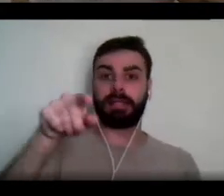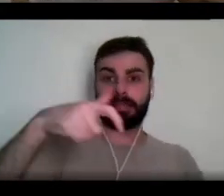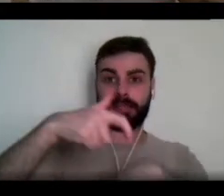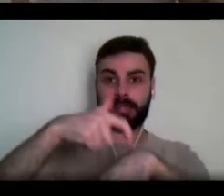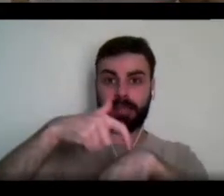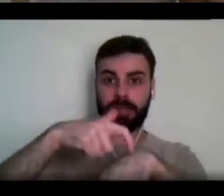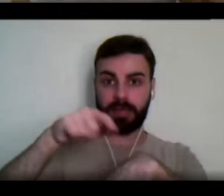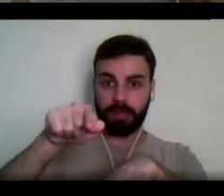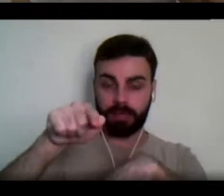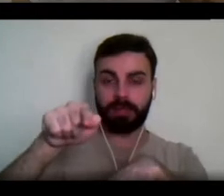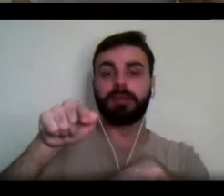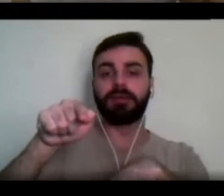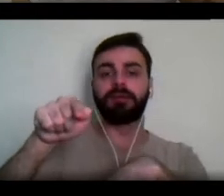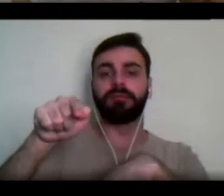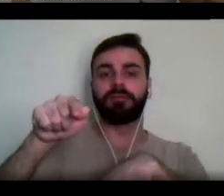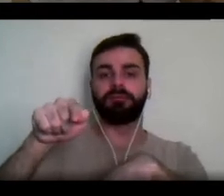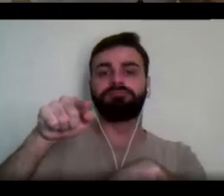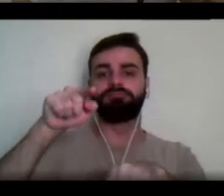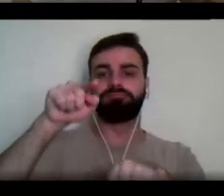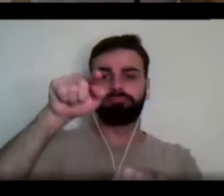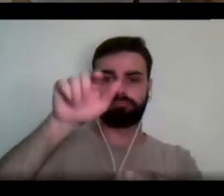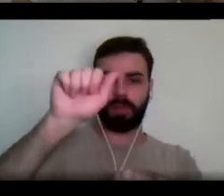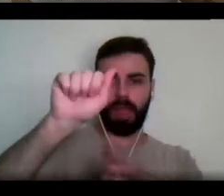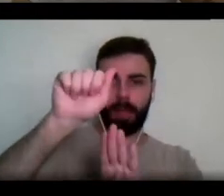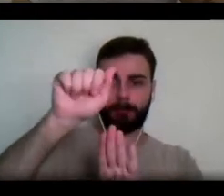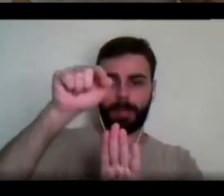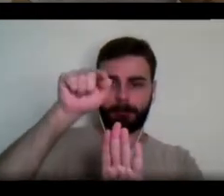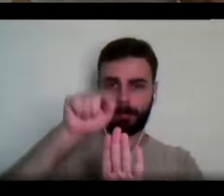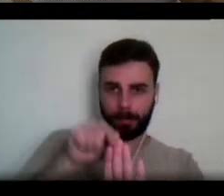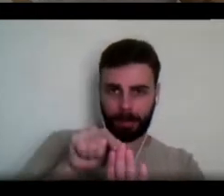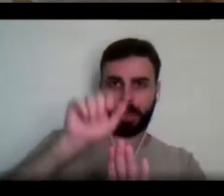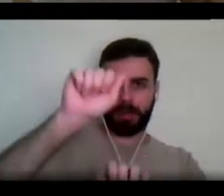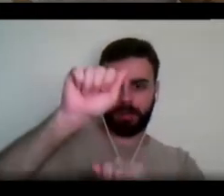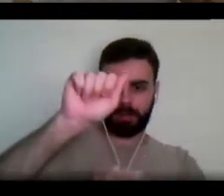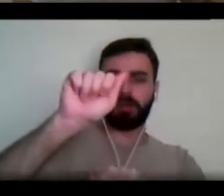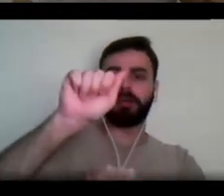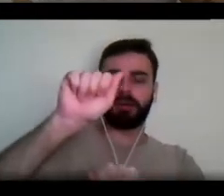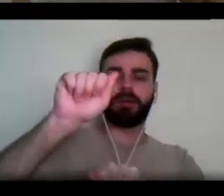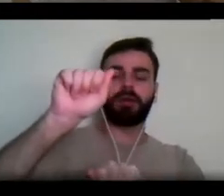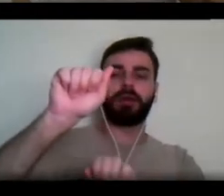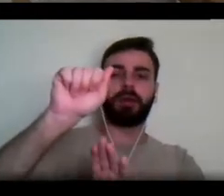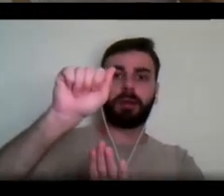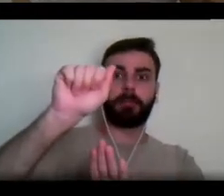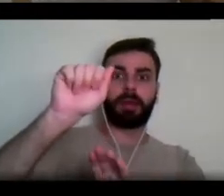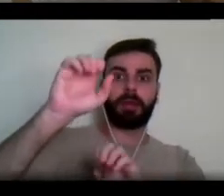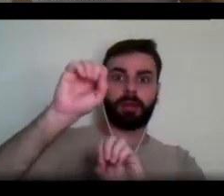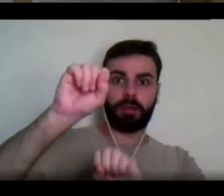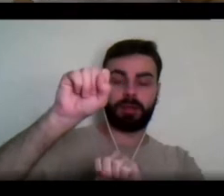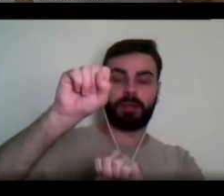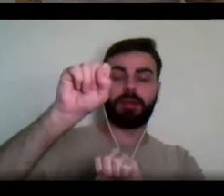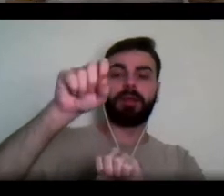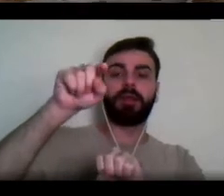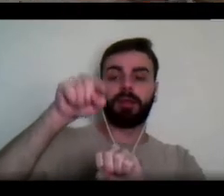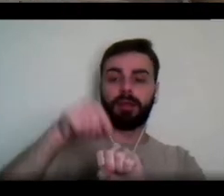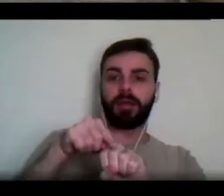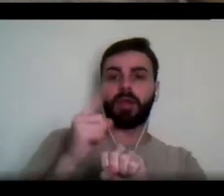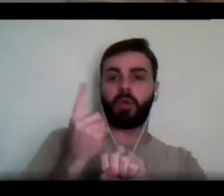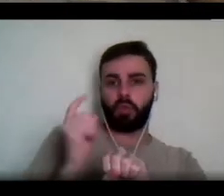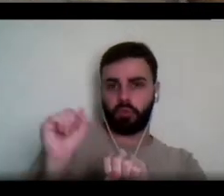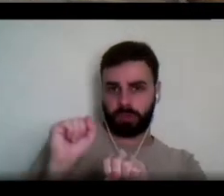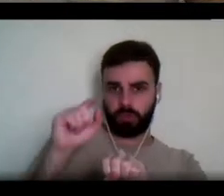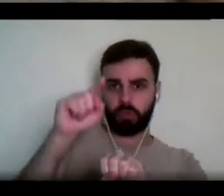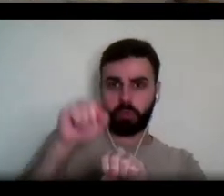ó, que é 1 segundo, eu estivesse simplesmente na altura máxima, a velocidade é igual a zero, então eu